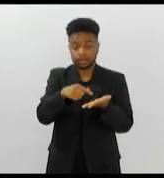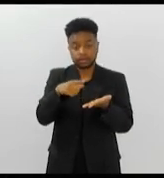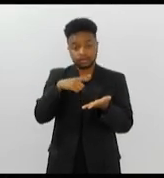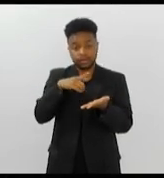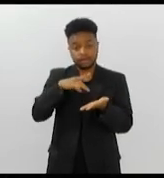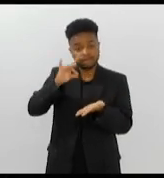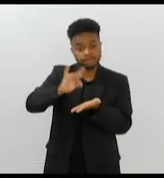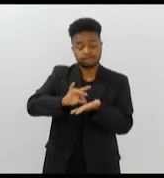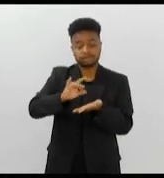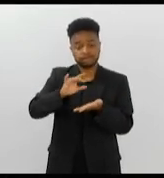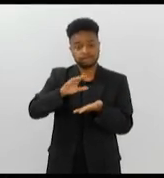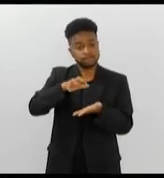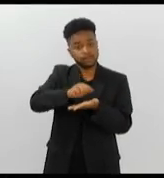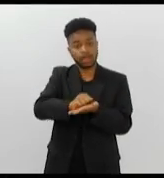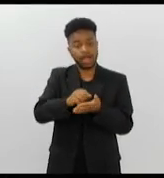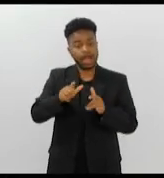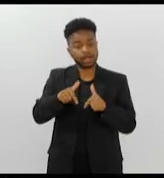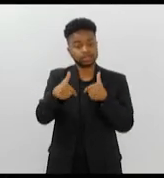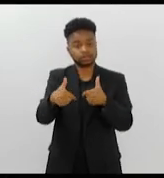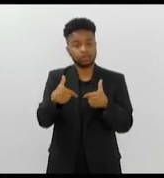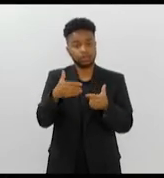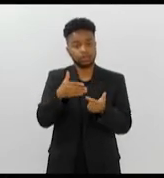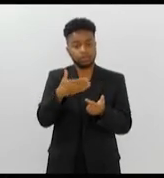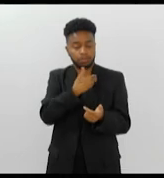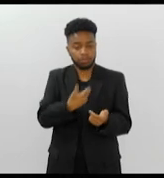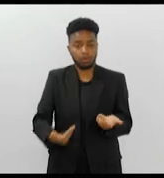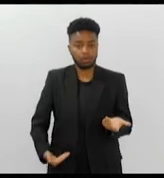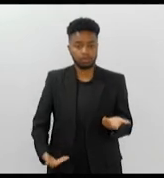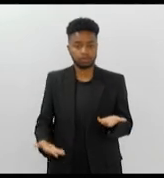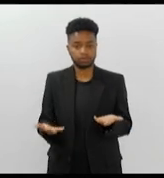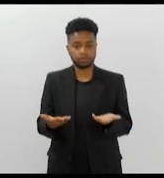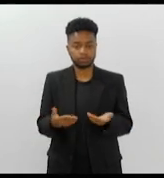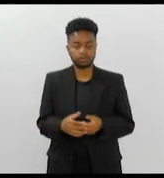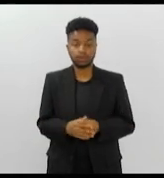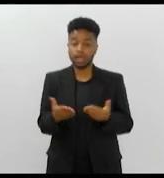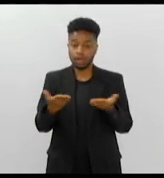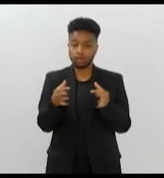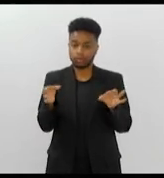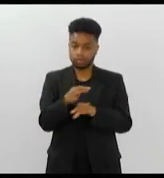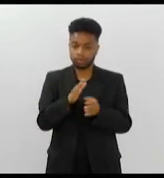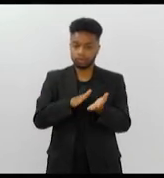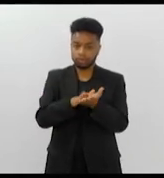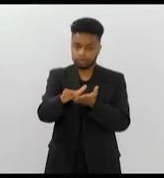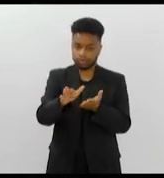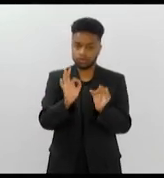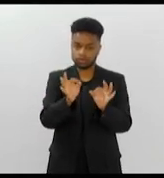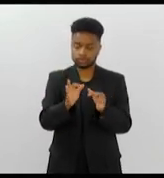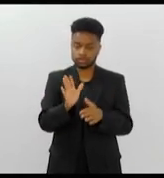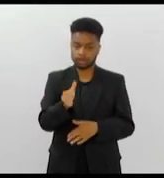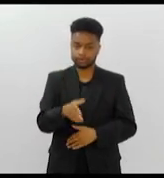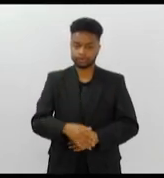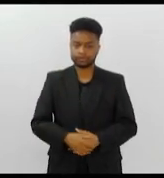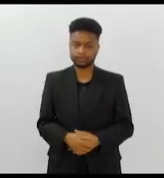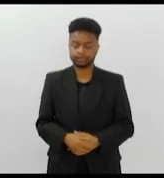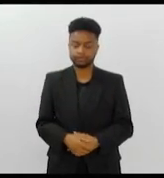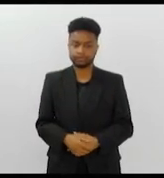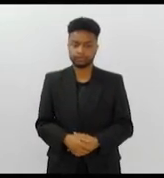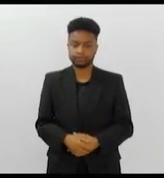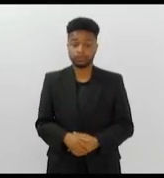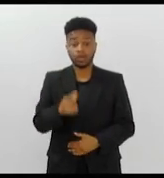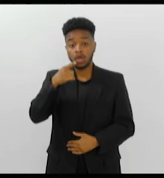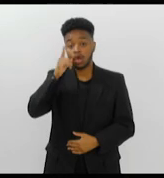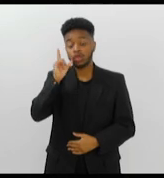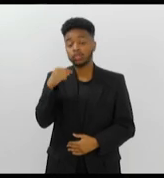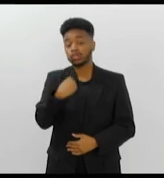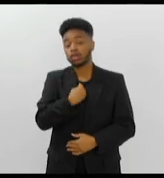os atos públicos né então agora tá publicado Diário Oficial e o que nós vimos a aqui ontem em